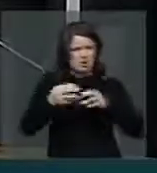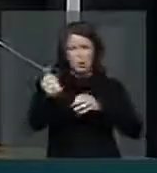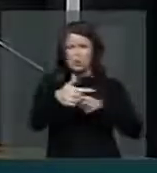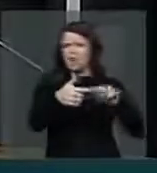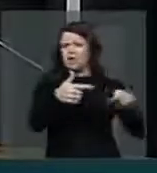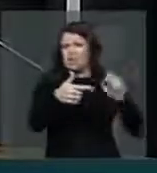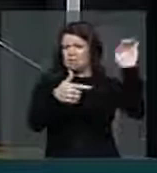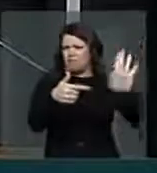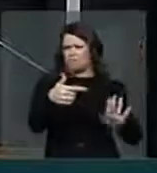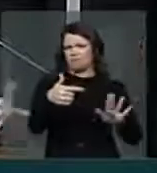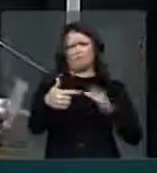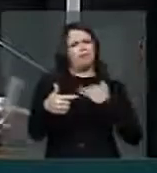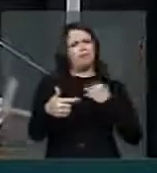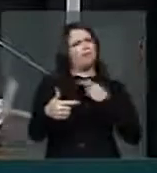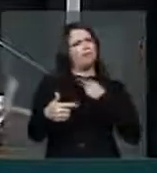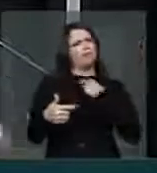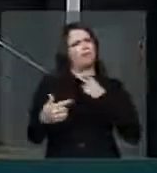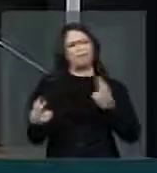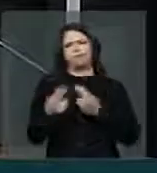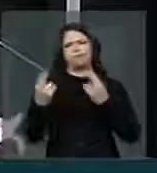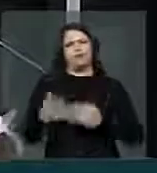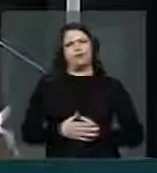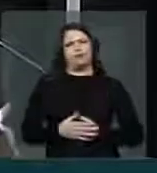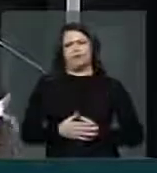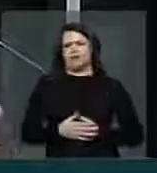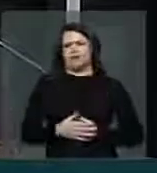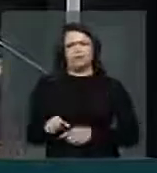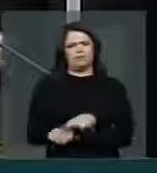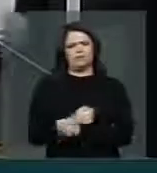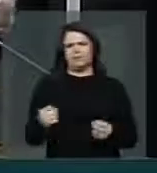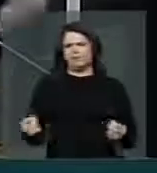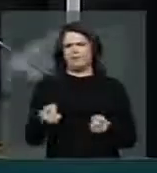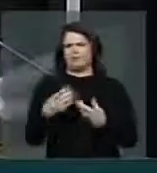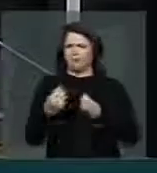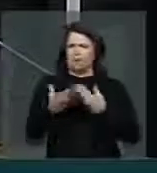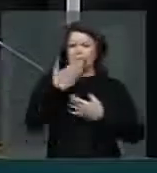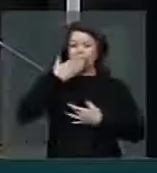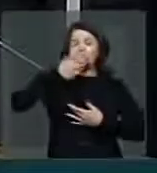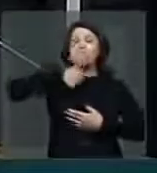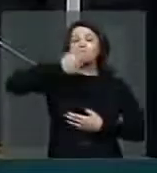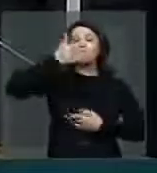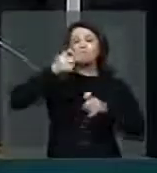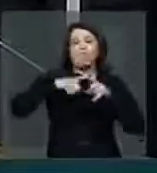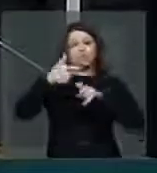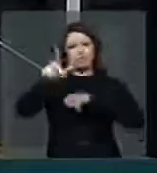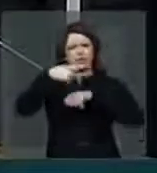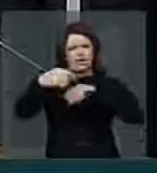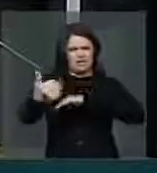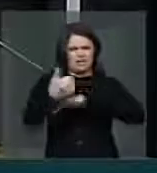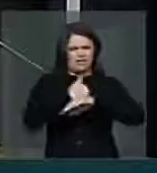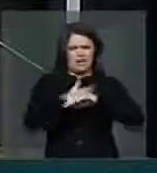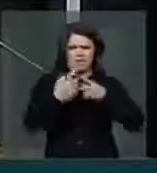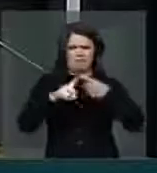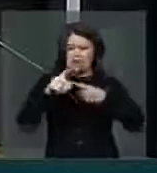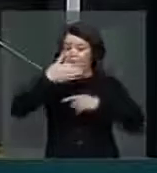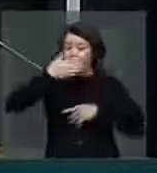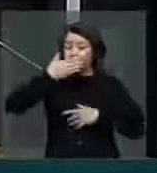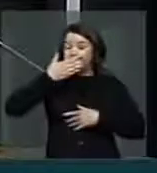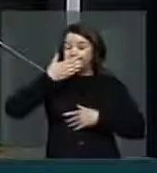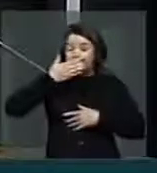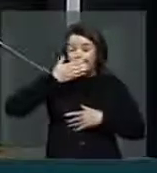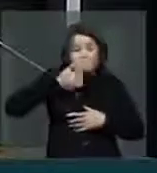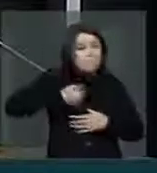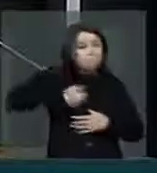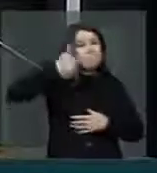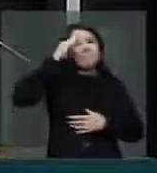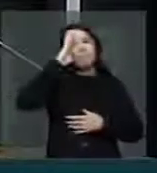médicos brasileiros, aí é injusto, aí é incorreto. Oferecer prioridade para os médicos estrangeiros, sem dar primeira oportunidade